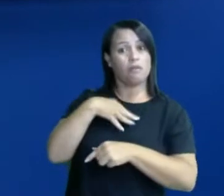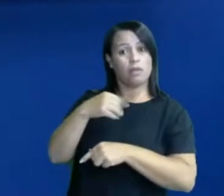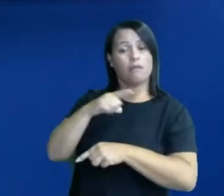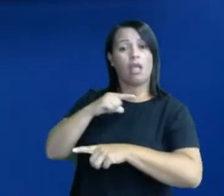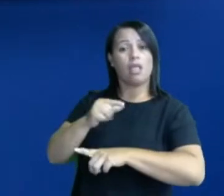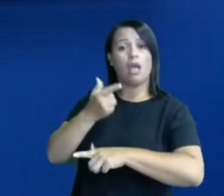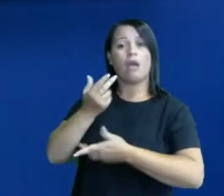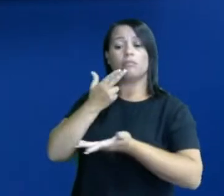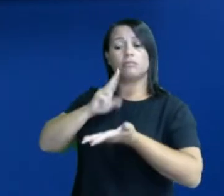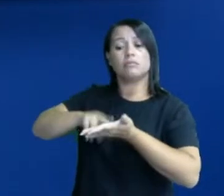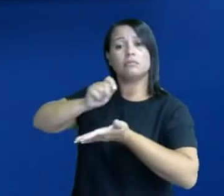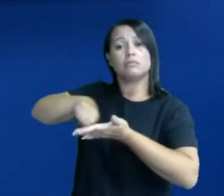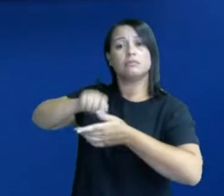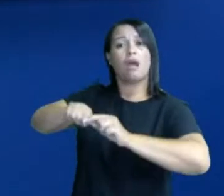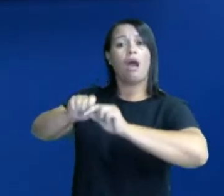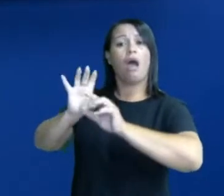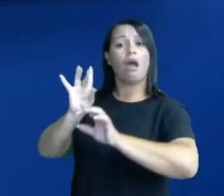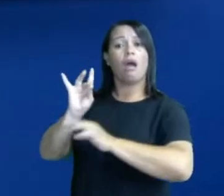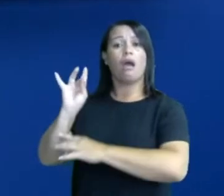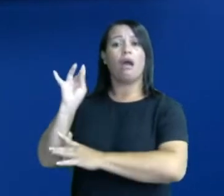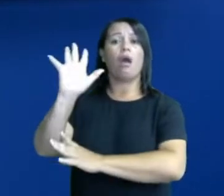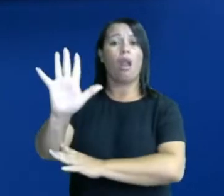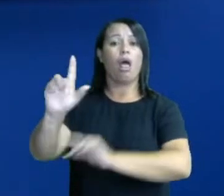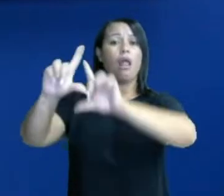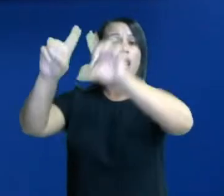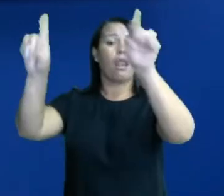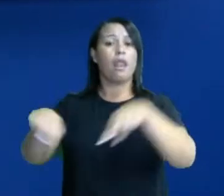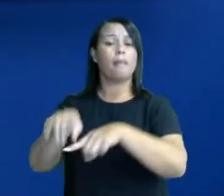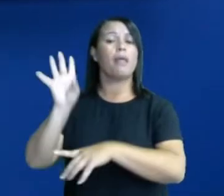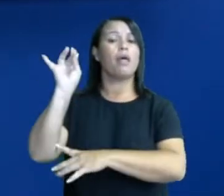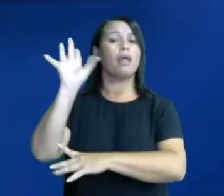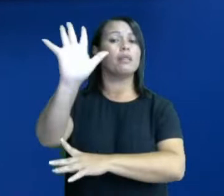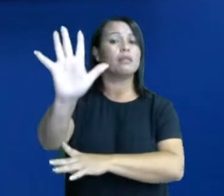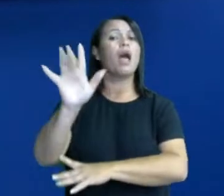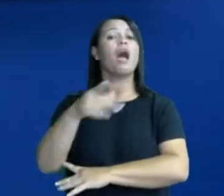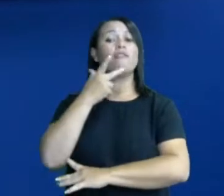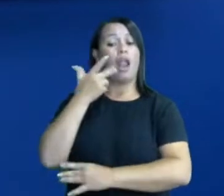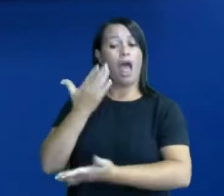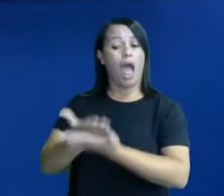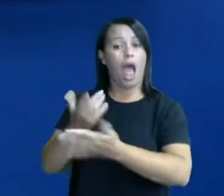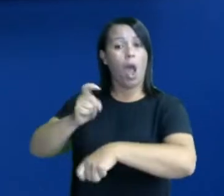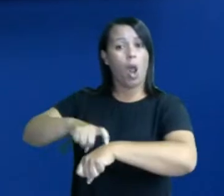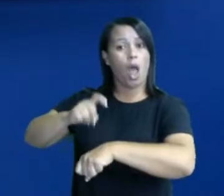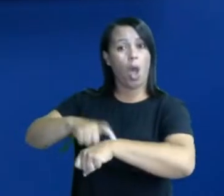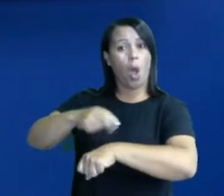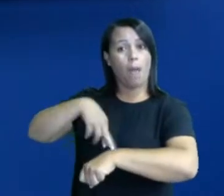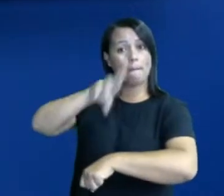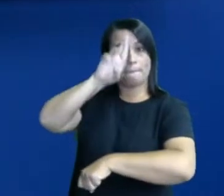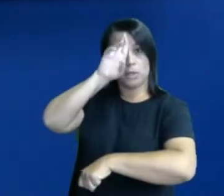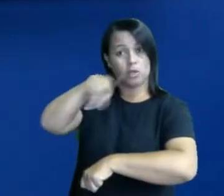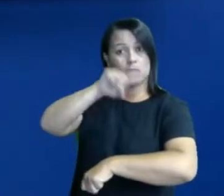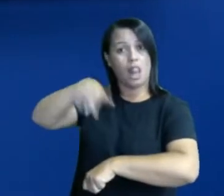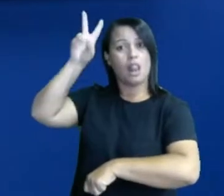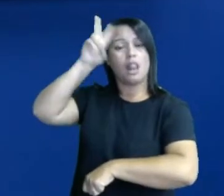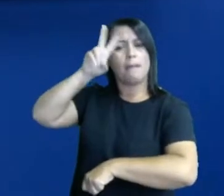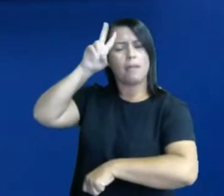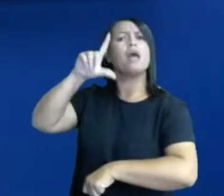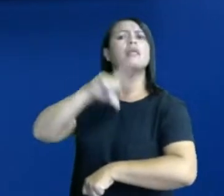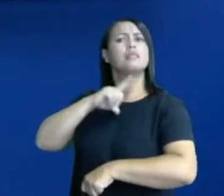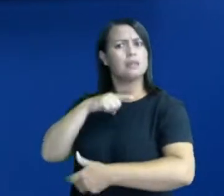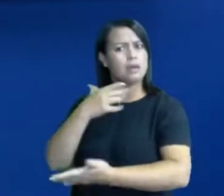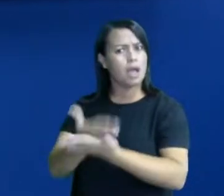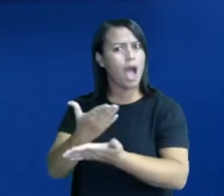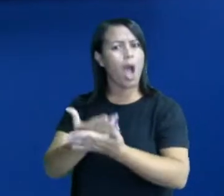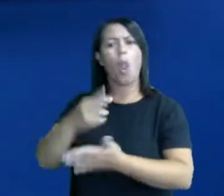TV hoje. Então a mãe coloca lá um bilhetinho na parede. Aula ao meio-dia, para você lembrar que tem a